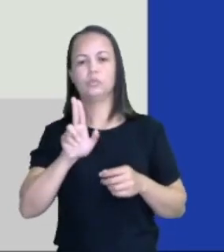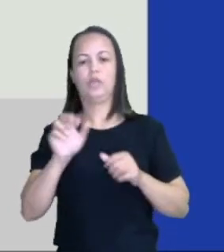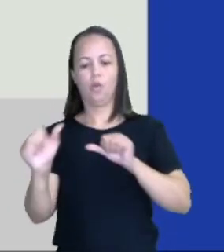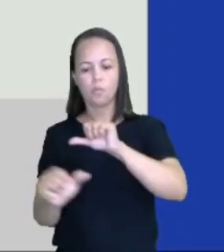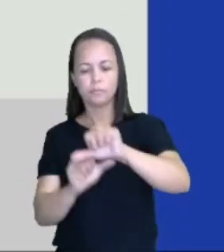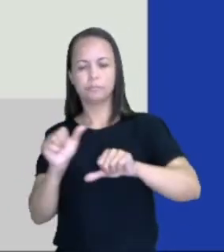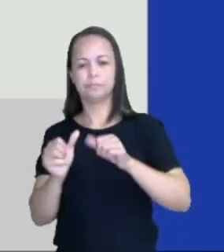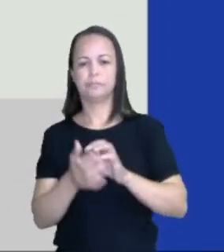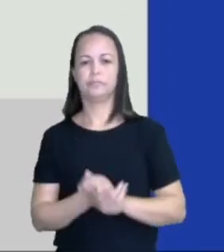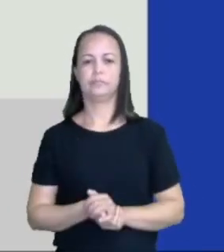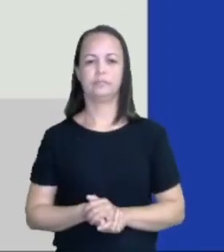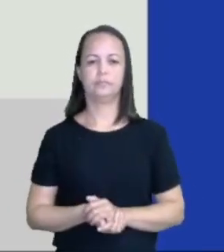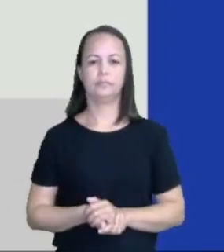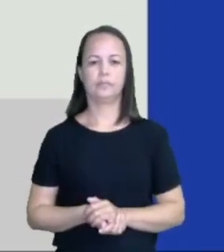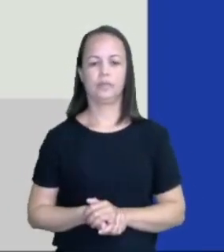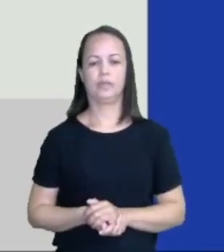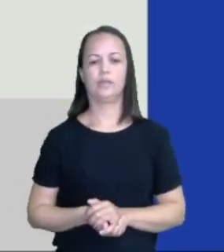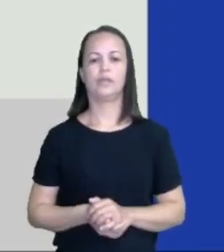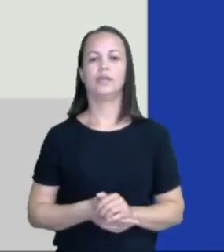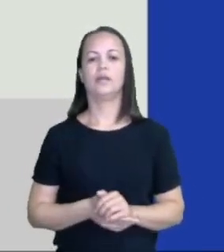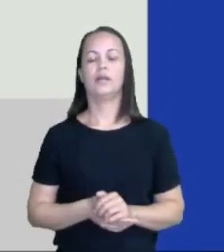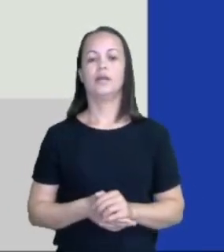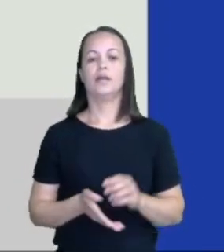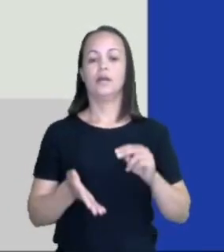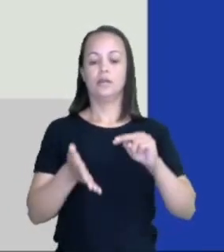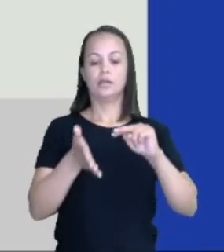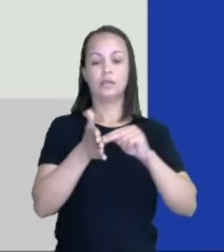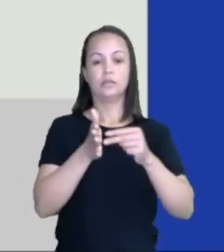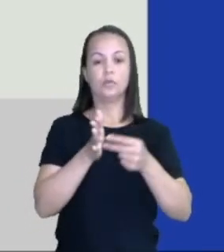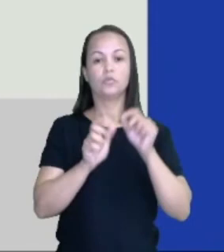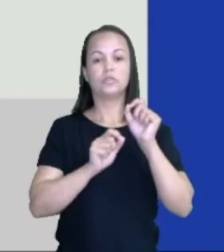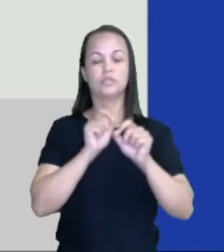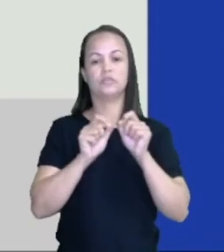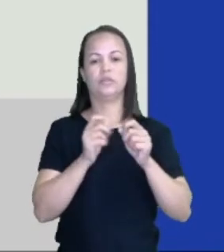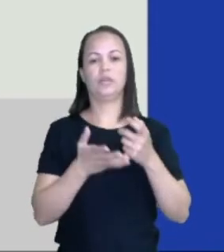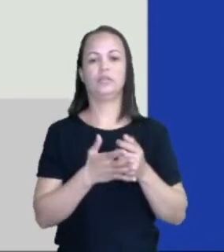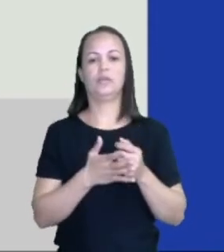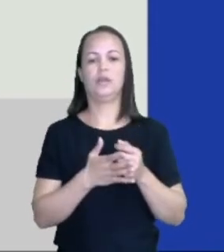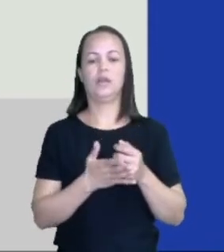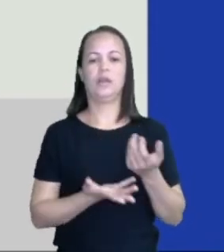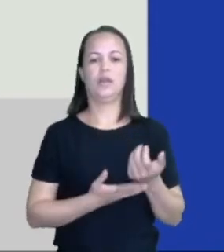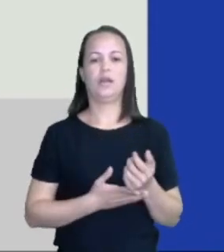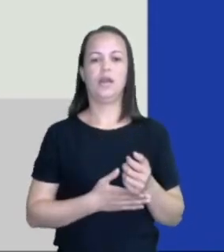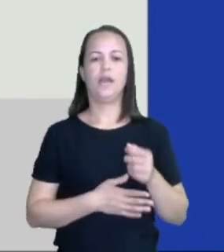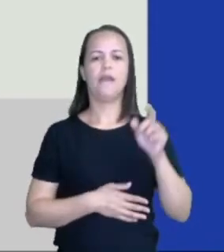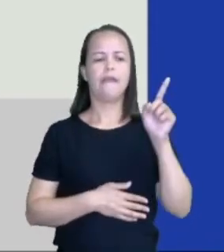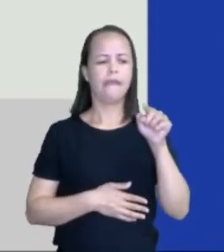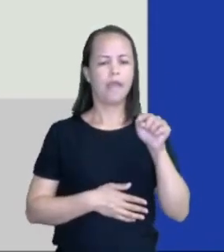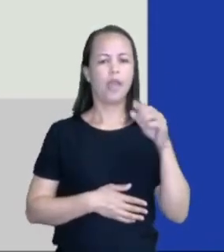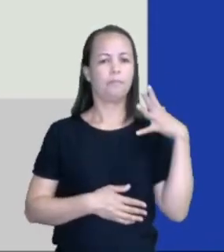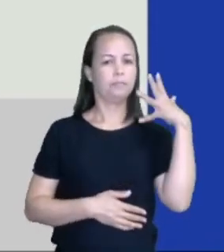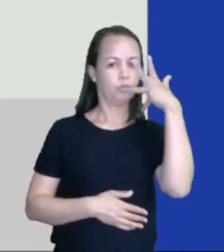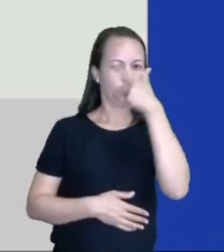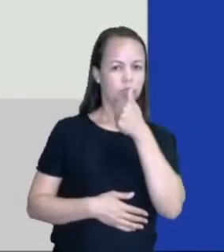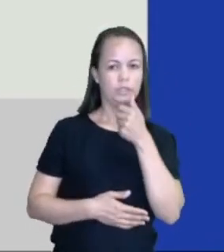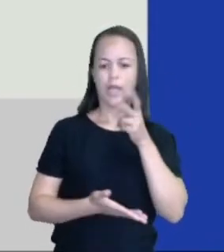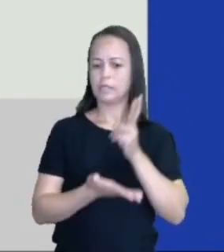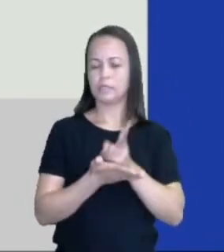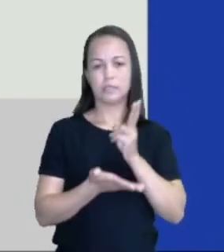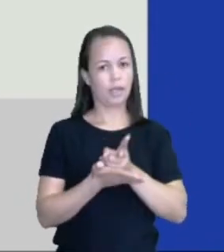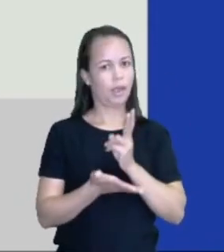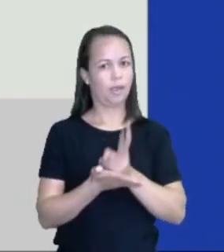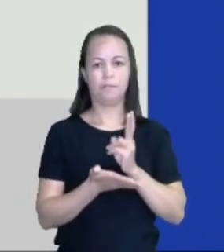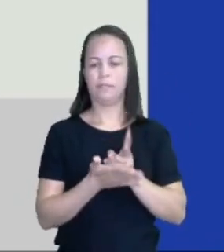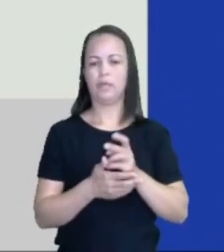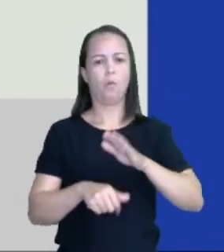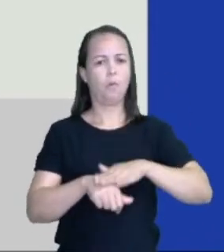exemplo. Ser guapo significa que aquela pessoa é bonita, sempre, em todos os